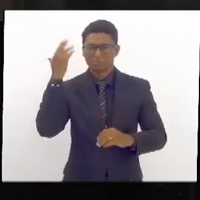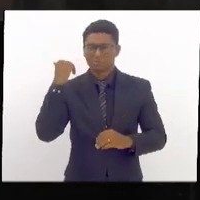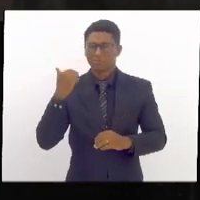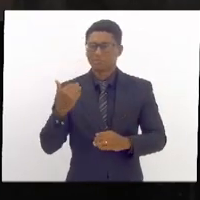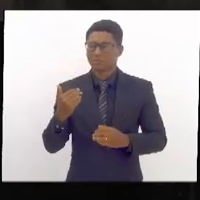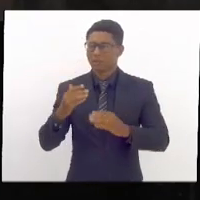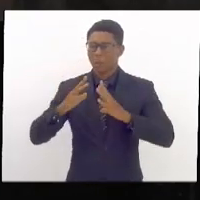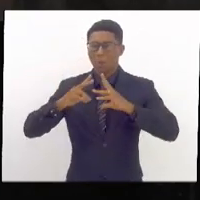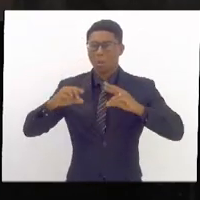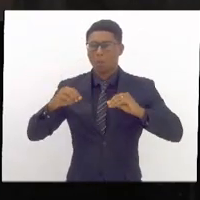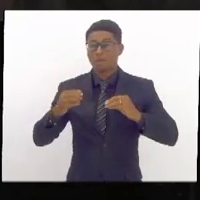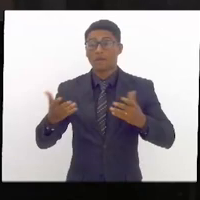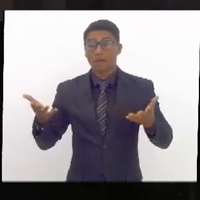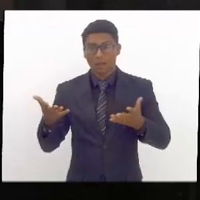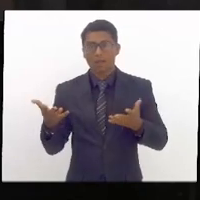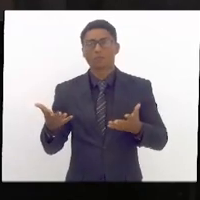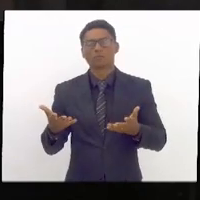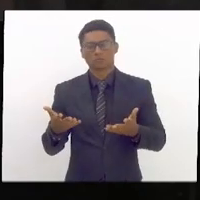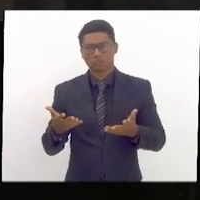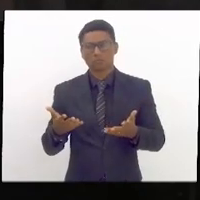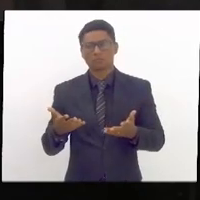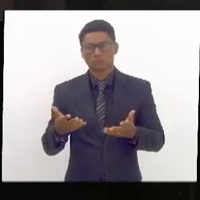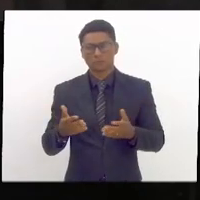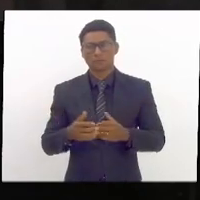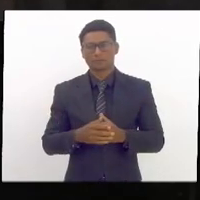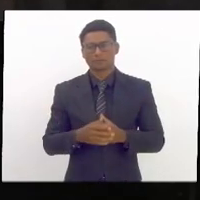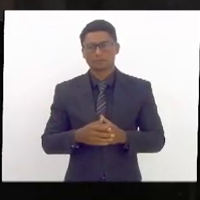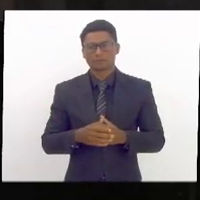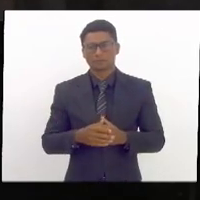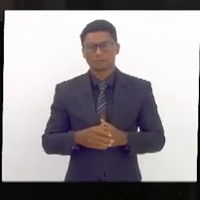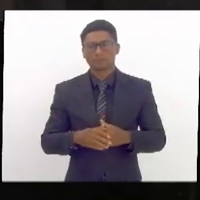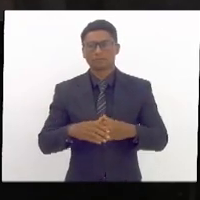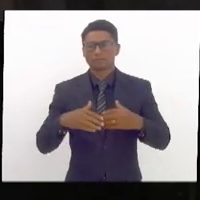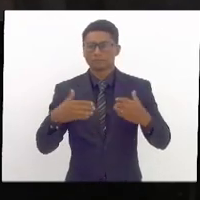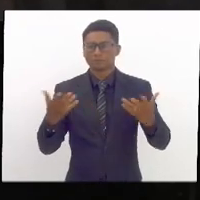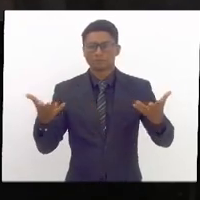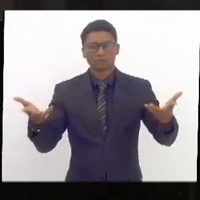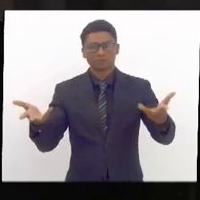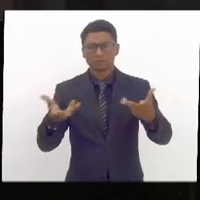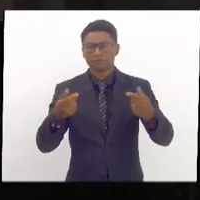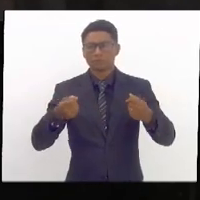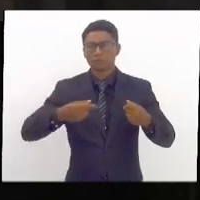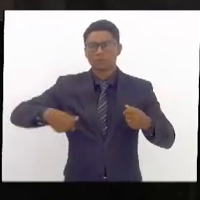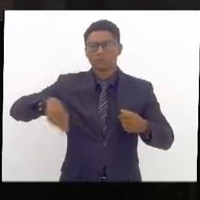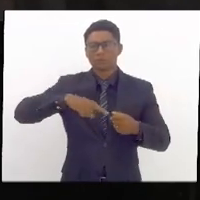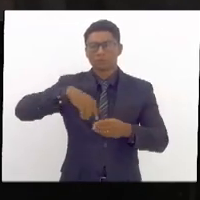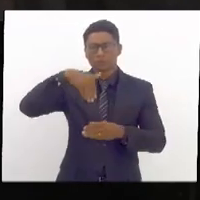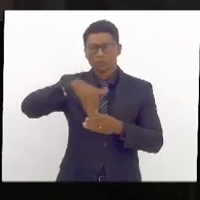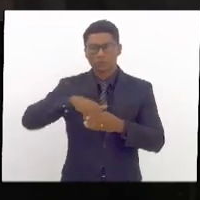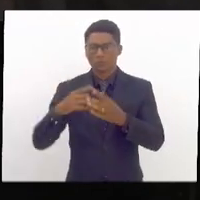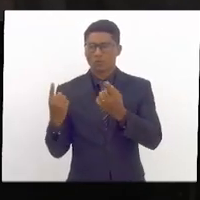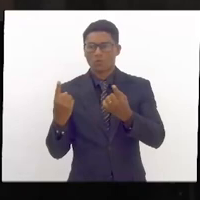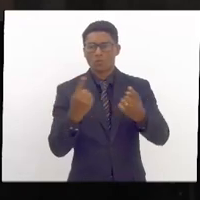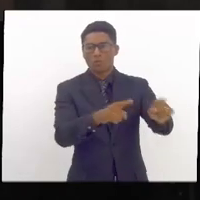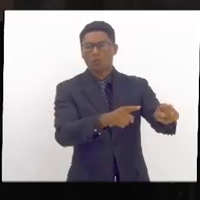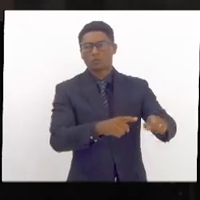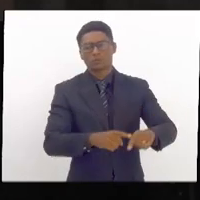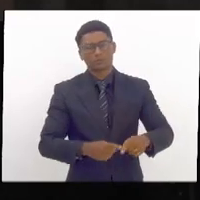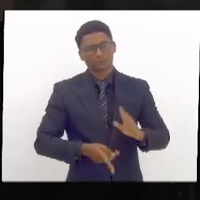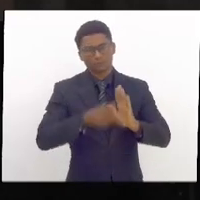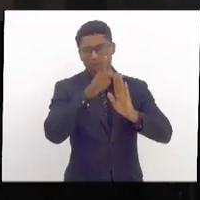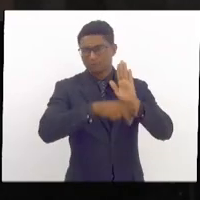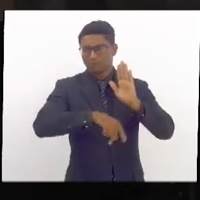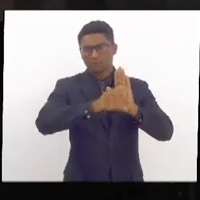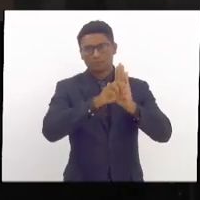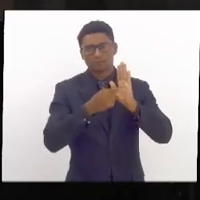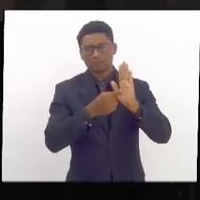mas agora está, pelo menos, o nosso voto. Então, é uma maravilha, vamos votar contra e acabou. E veja o